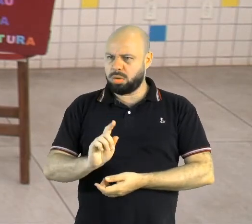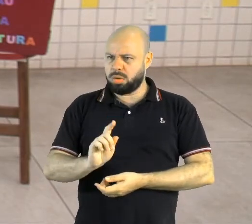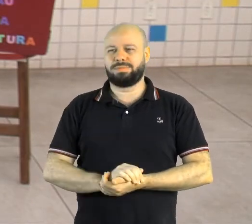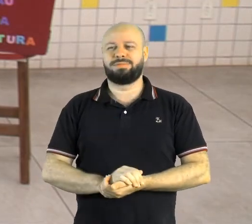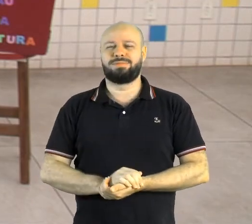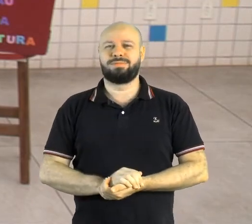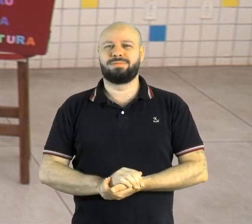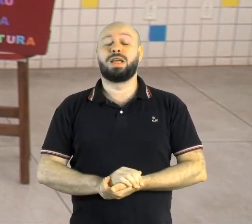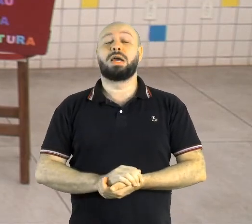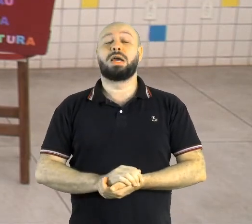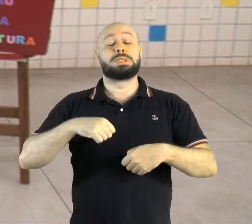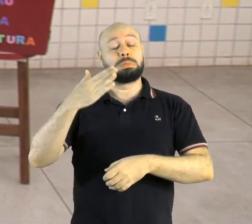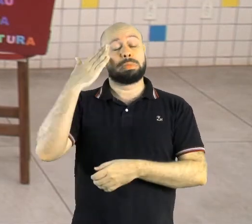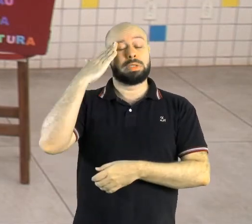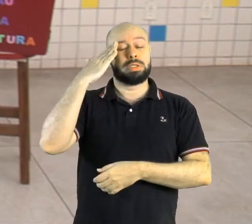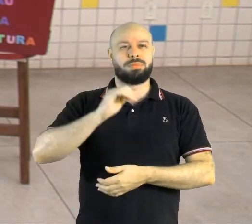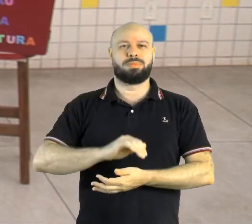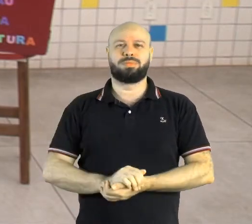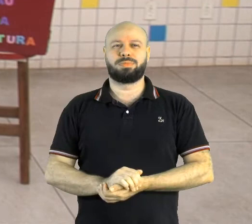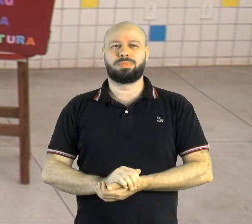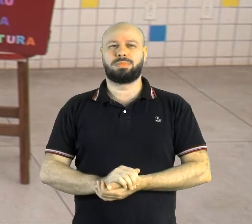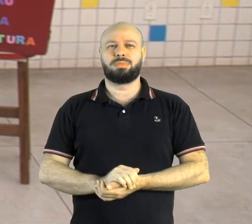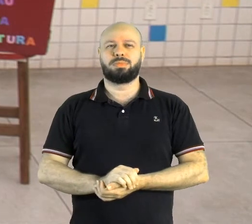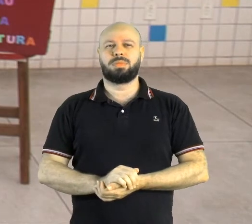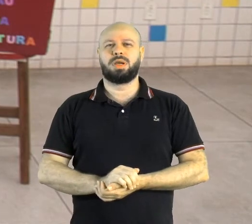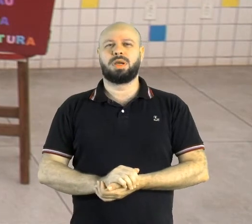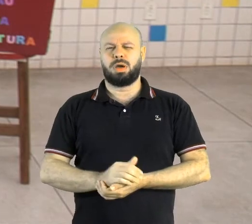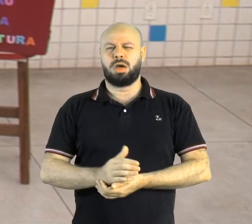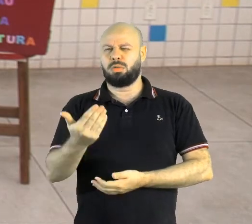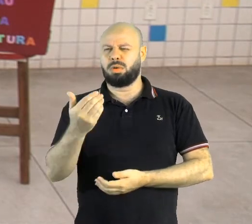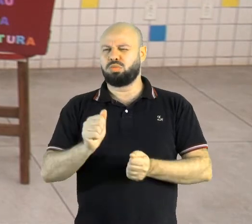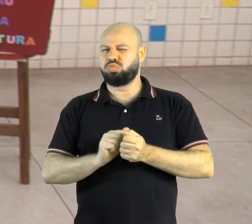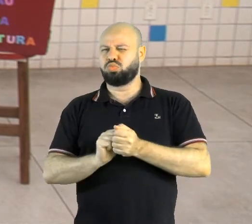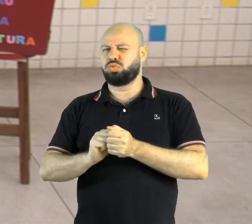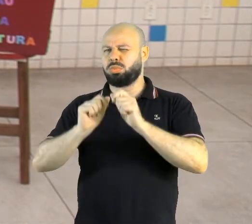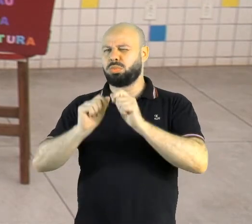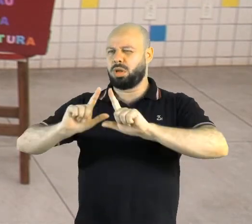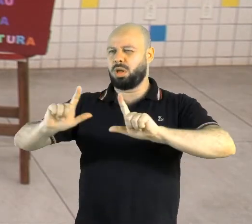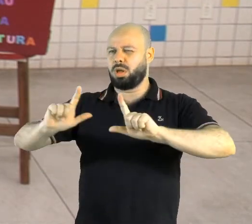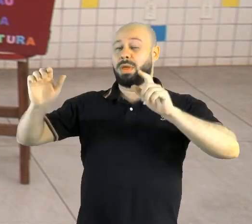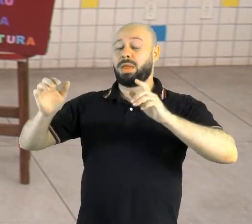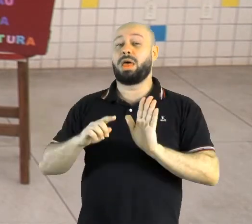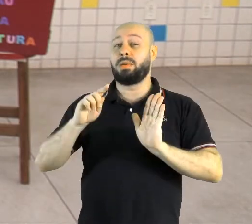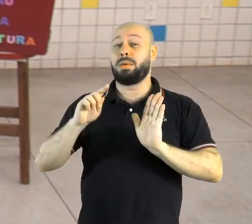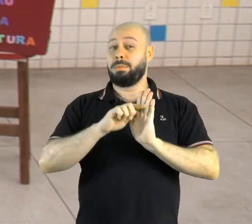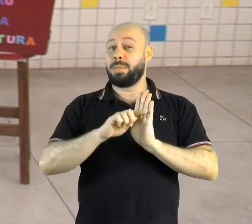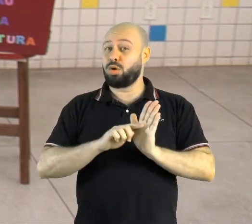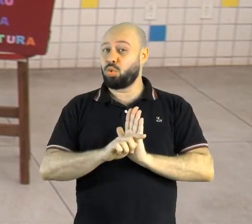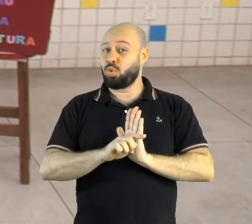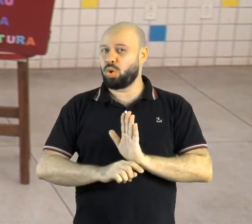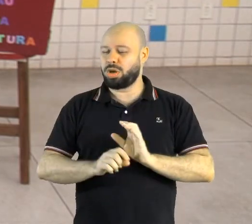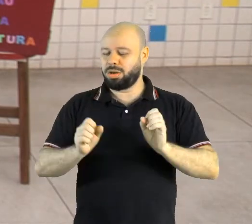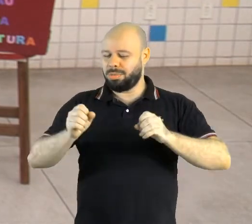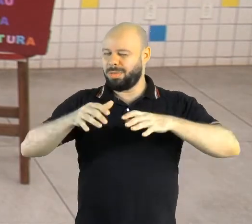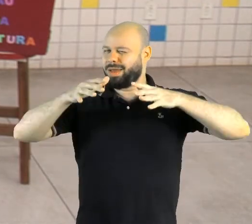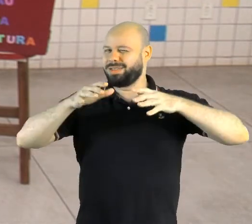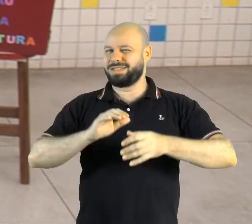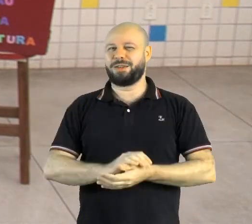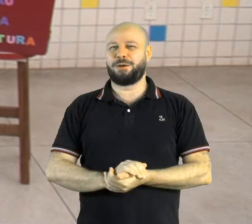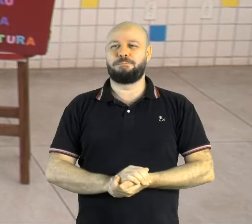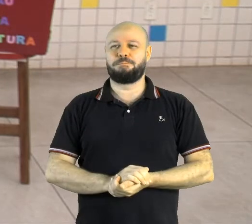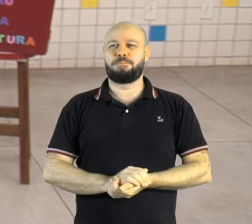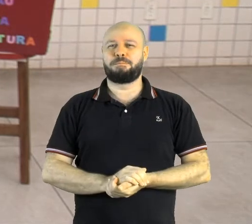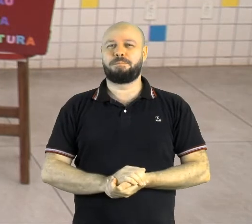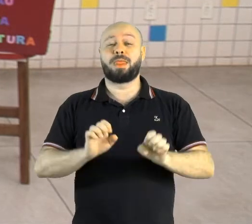gente precisa compreender. Agora, acompanhe comigo na tela aquelas perguntinhas mágicas, lembra? A